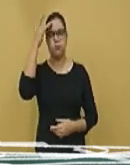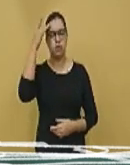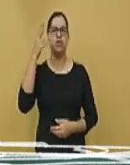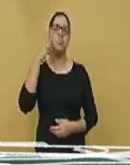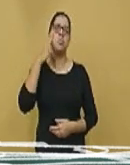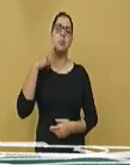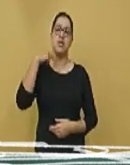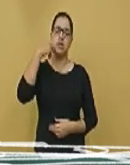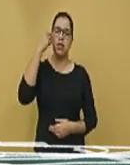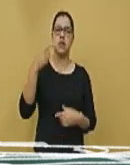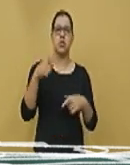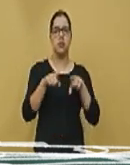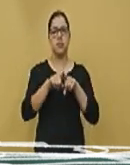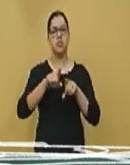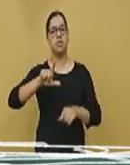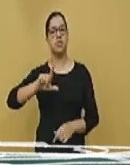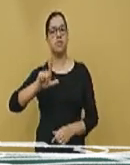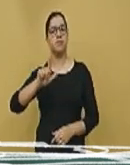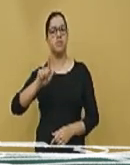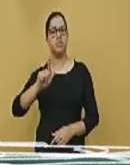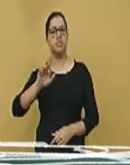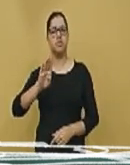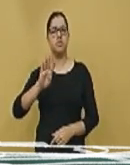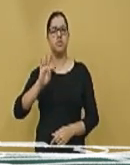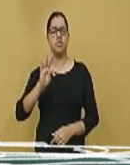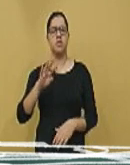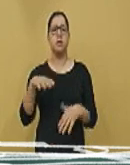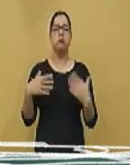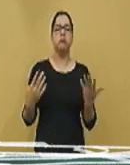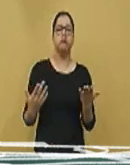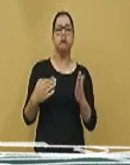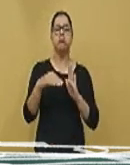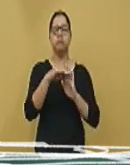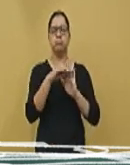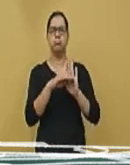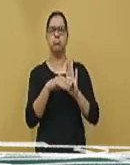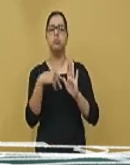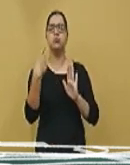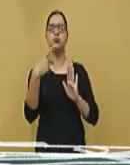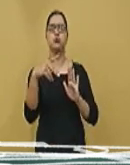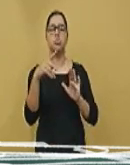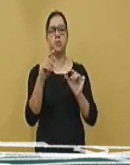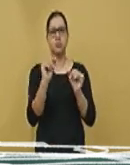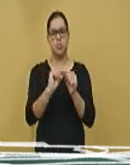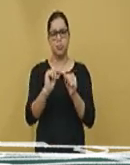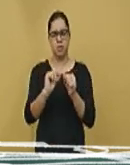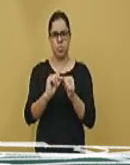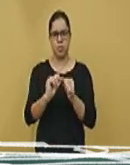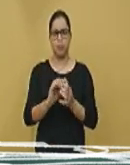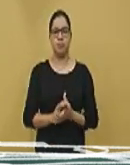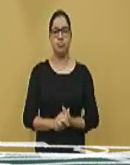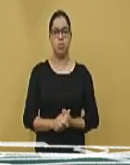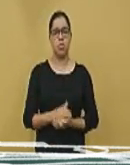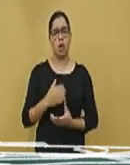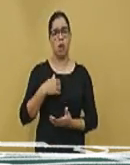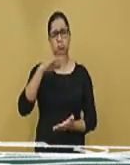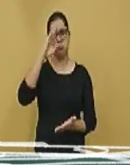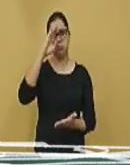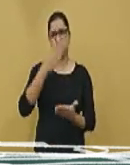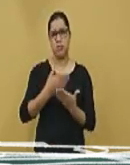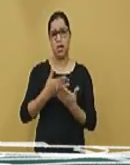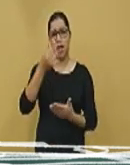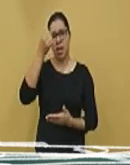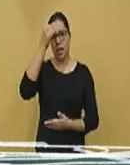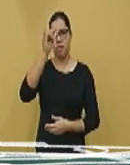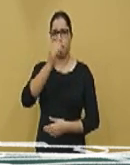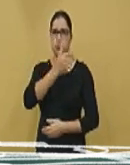muito importante, né, e muito forte, e que eu também acredito muito nela. Vencer o preconceito é o primeiro